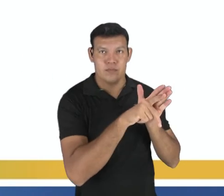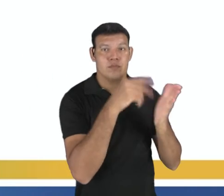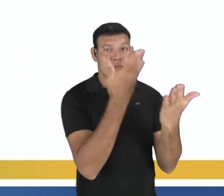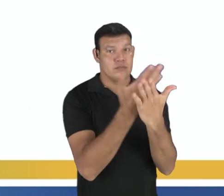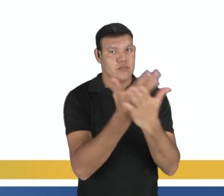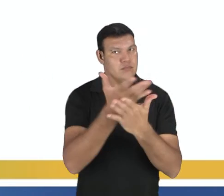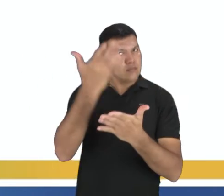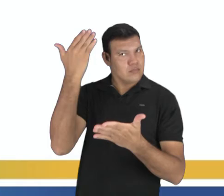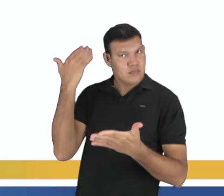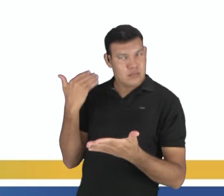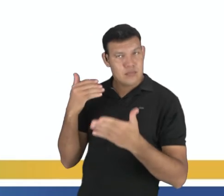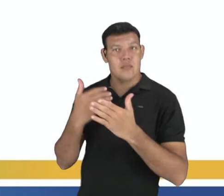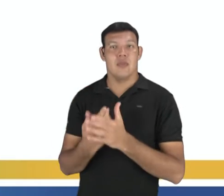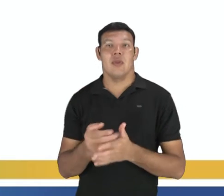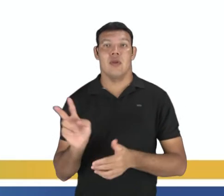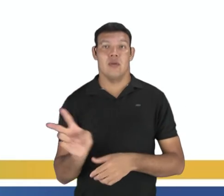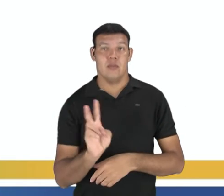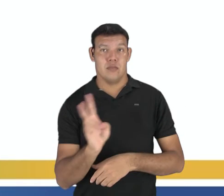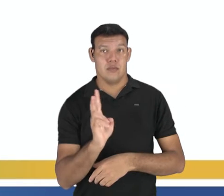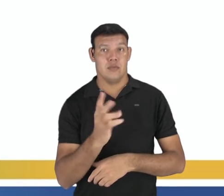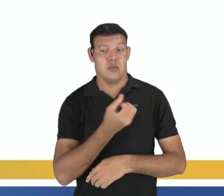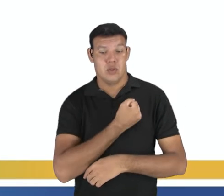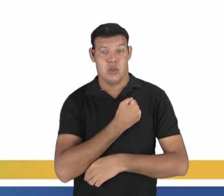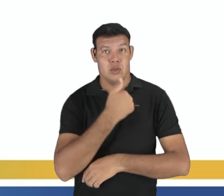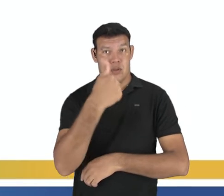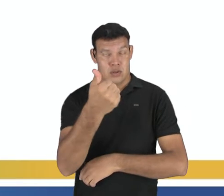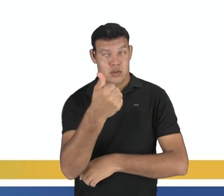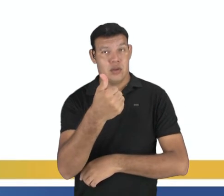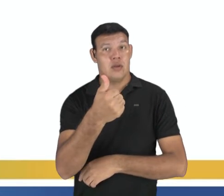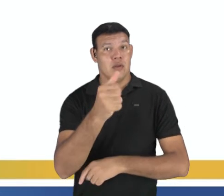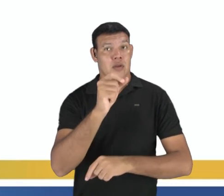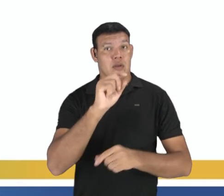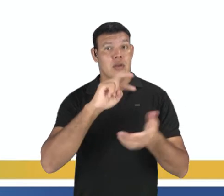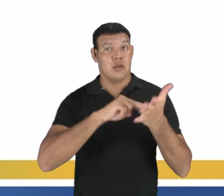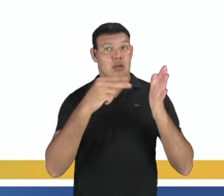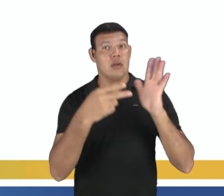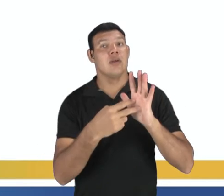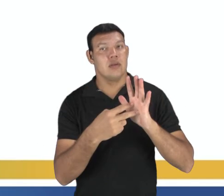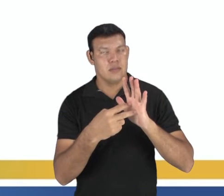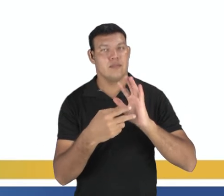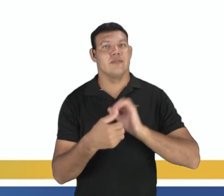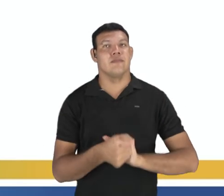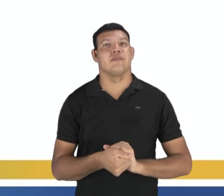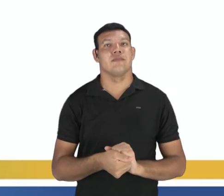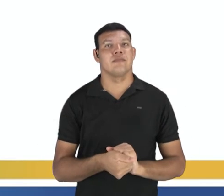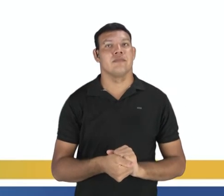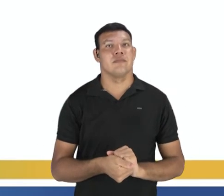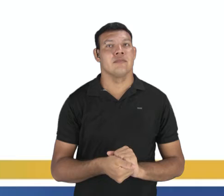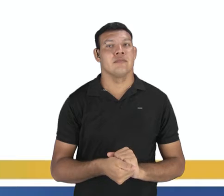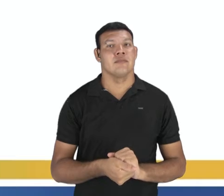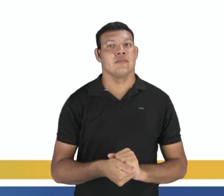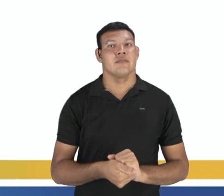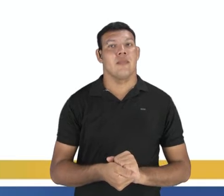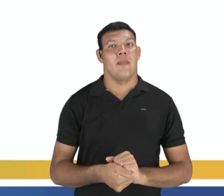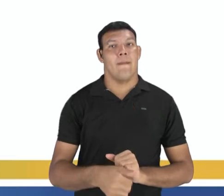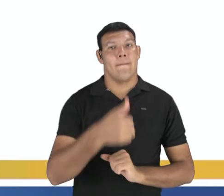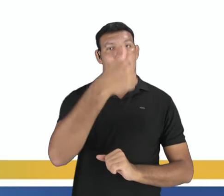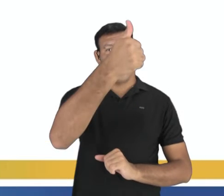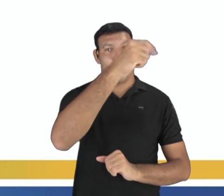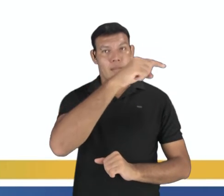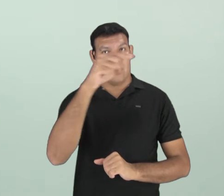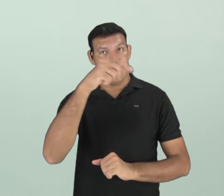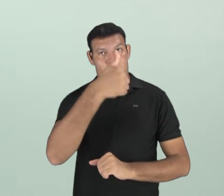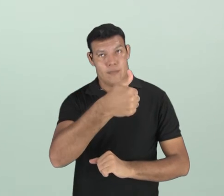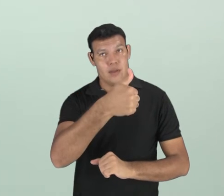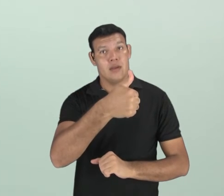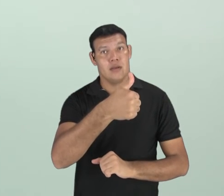anteriores que esse valor 1, ele advém do log de meio na base meio. Quando